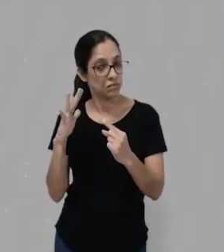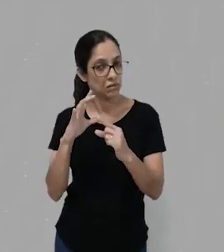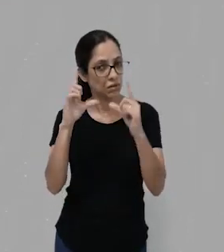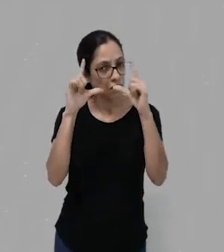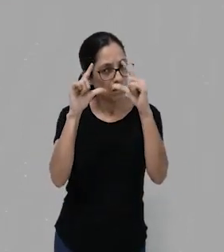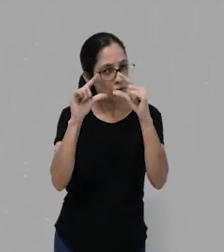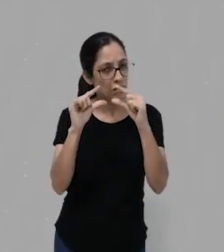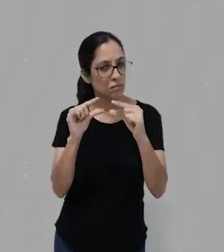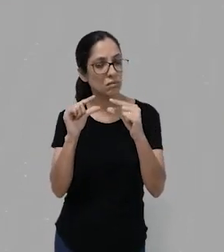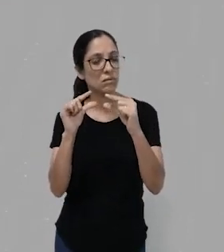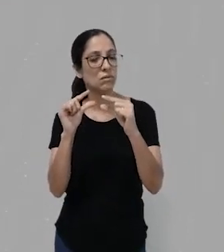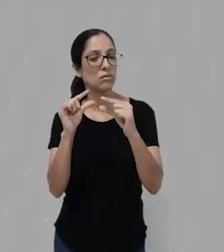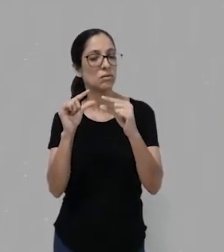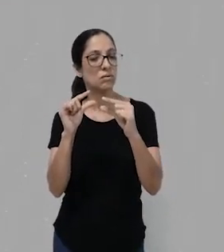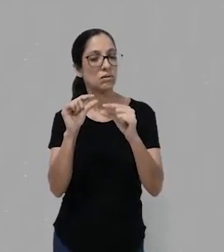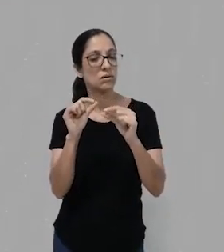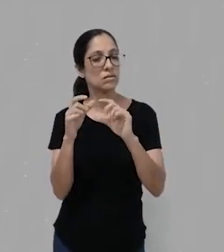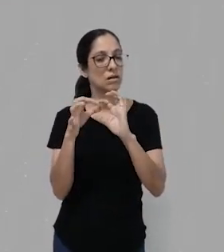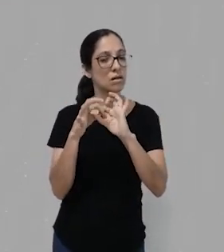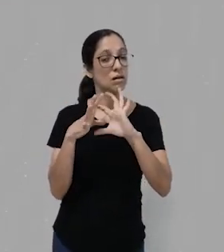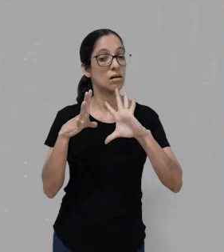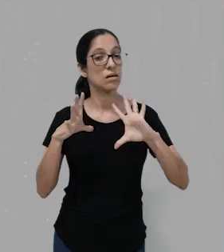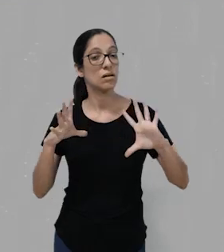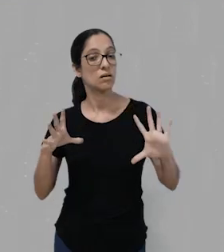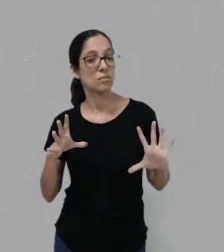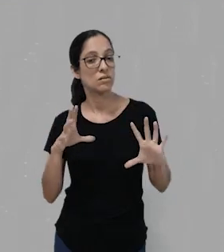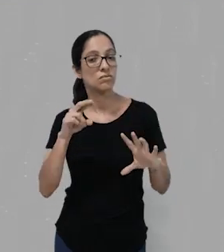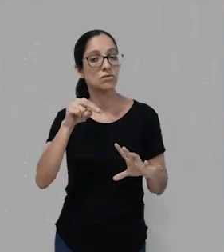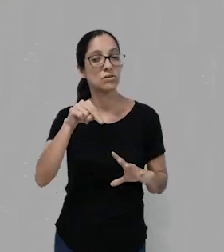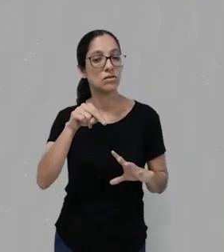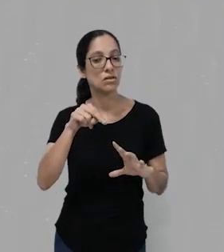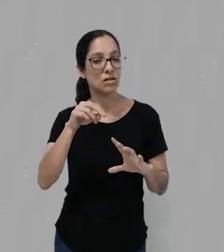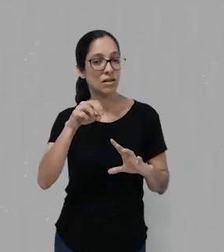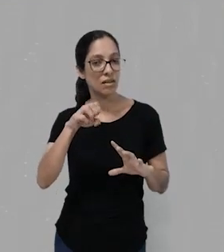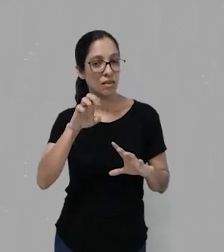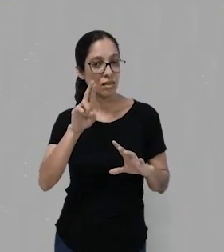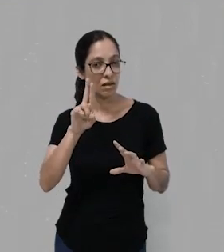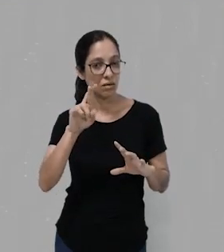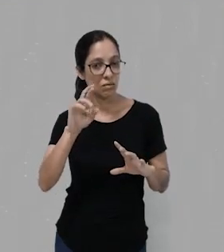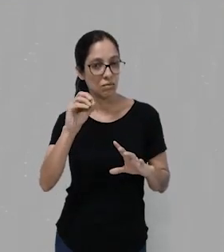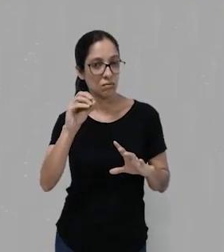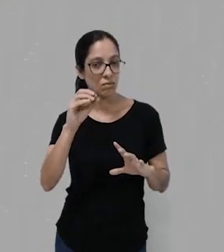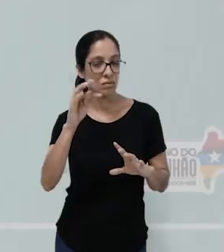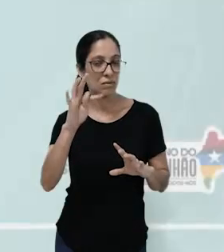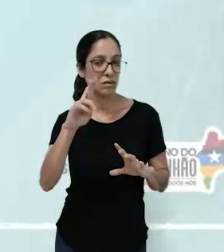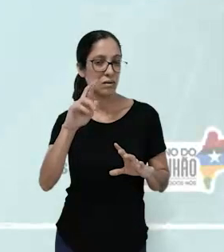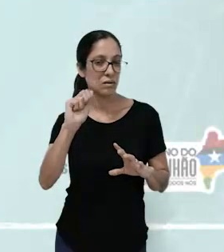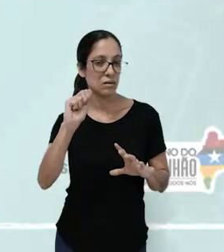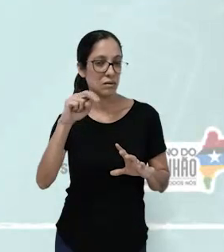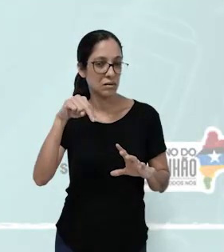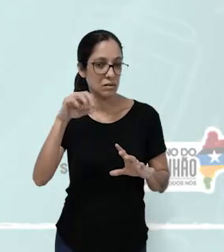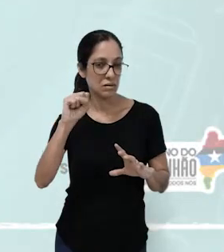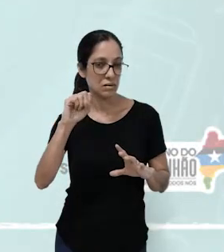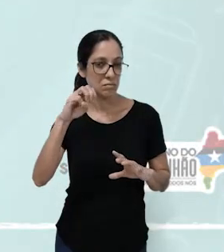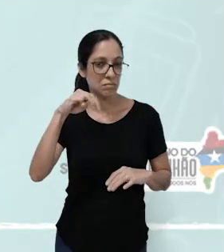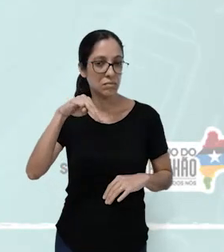diminuem essa produção essa liberação de neurotransmissores. Ao